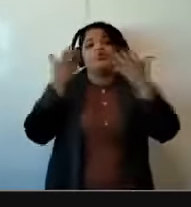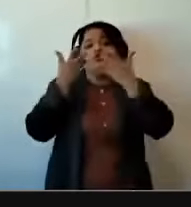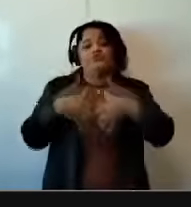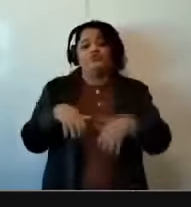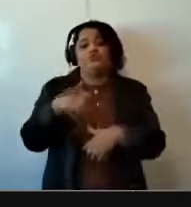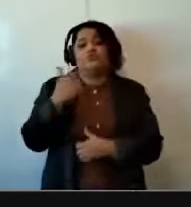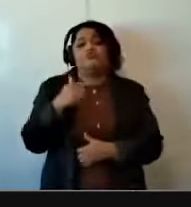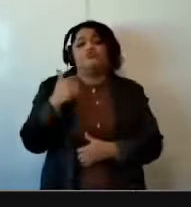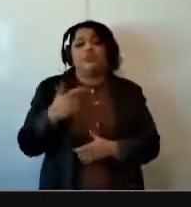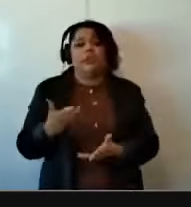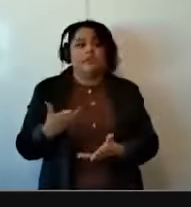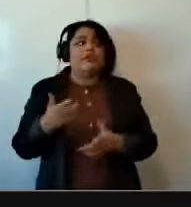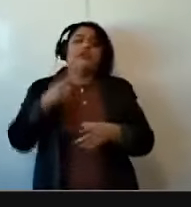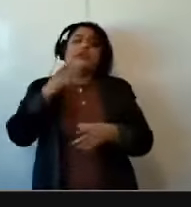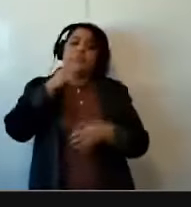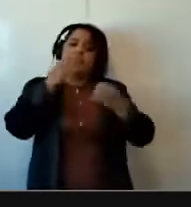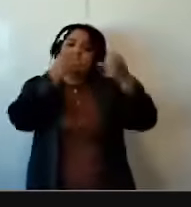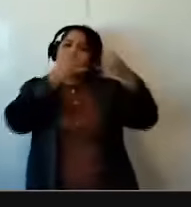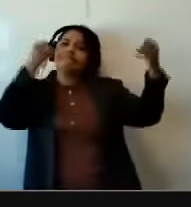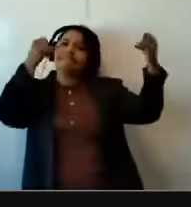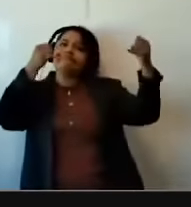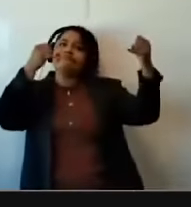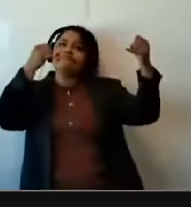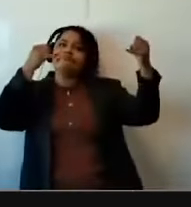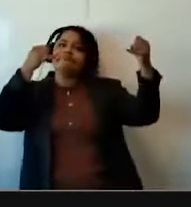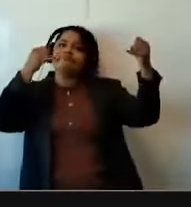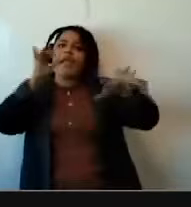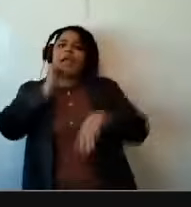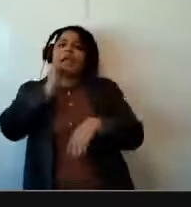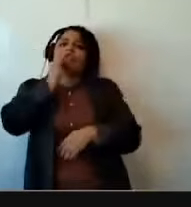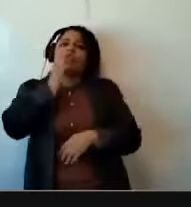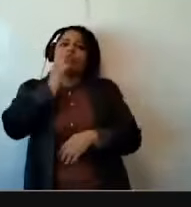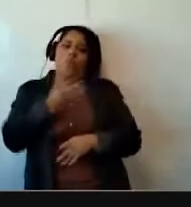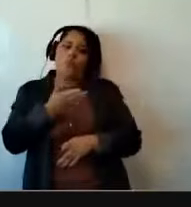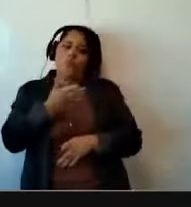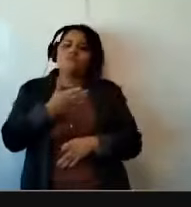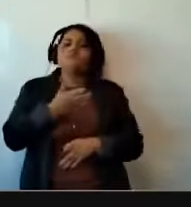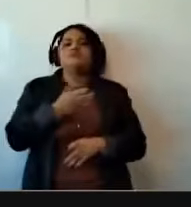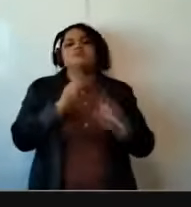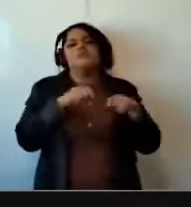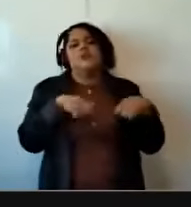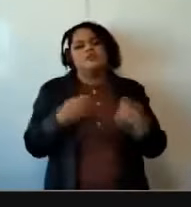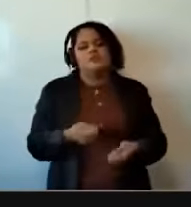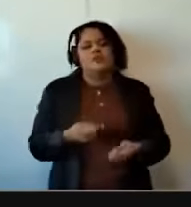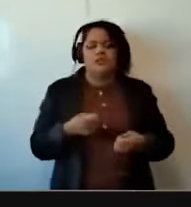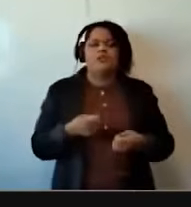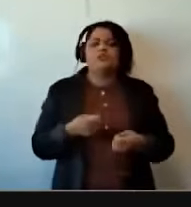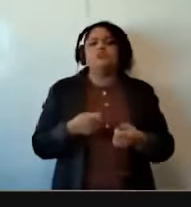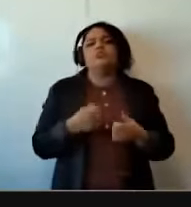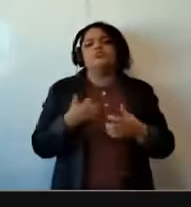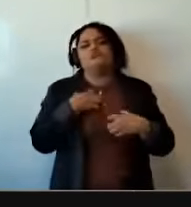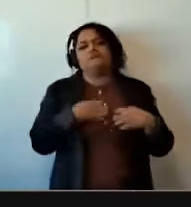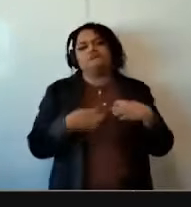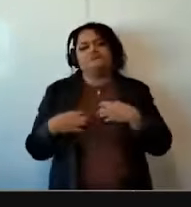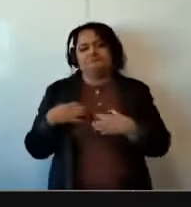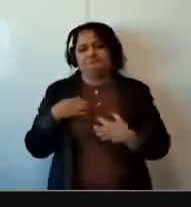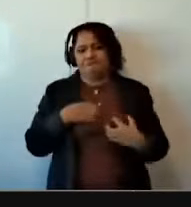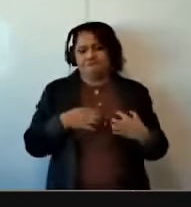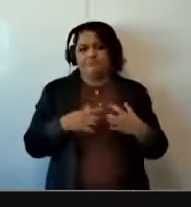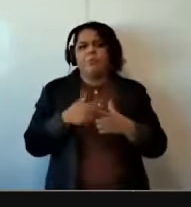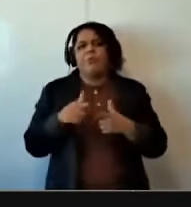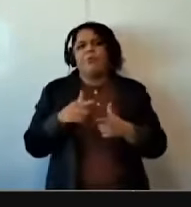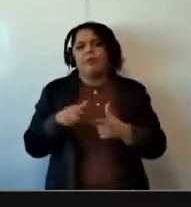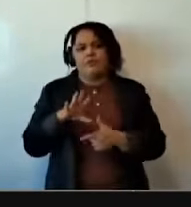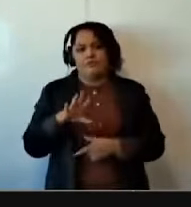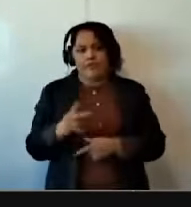lá tomando espaço, né, realmente trazendo transtorno à população de Belo Horizonte. Então, tenho o meu voto sim, vereador, e vamos caminhar